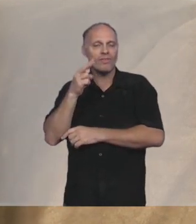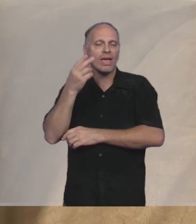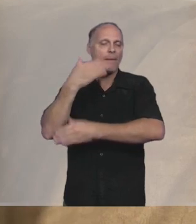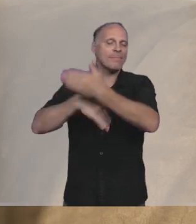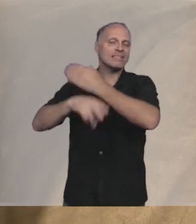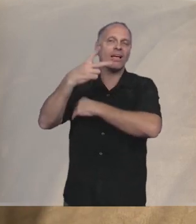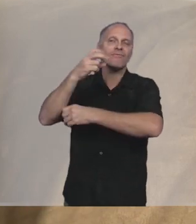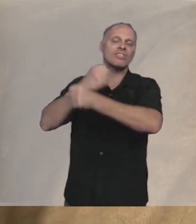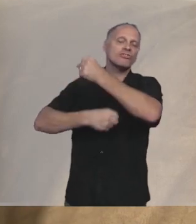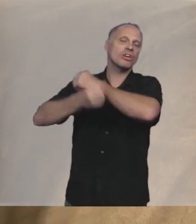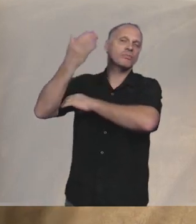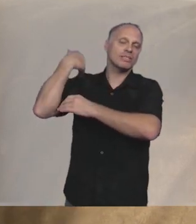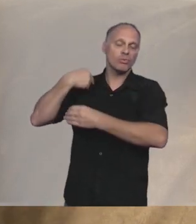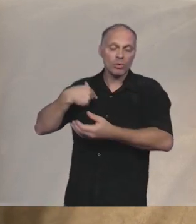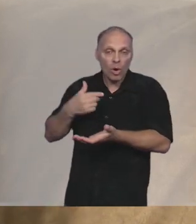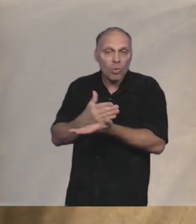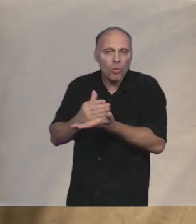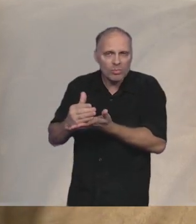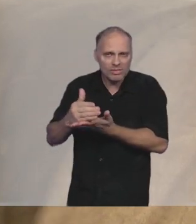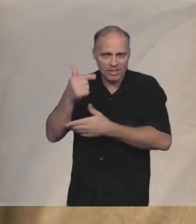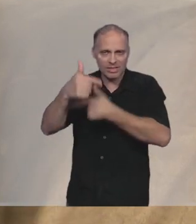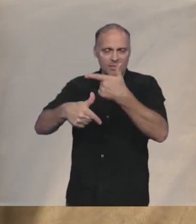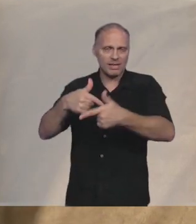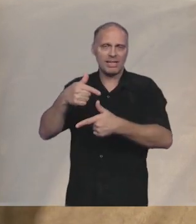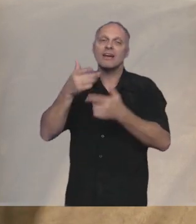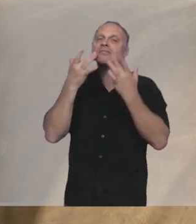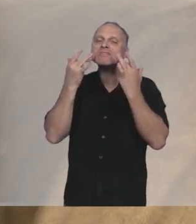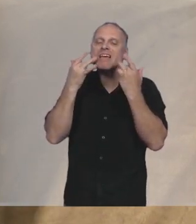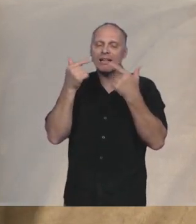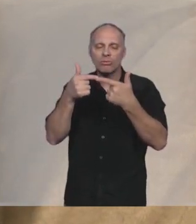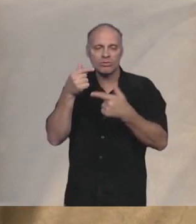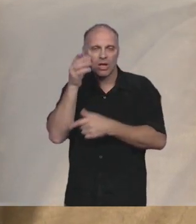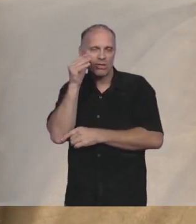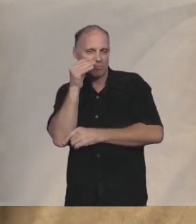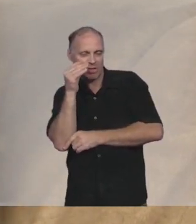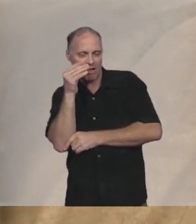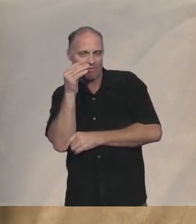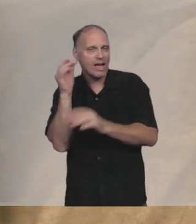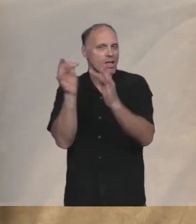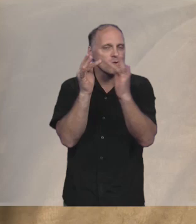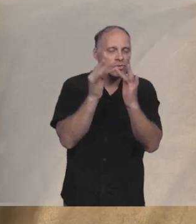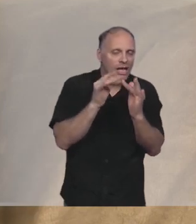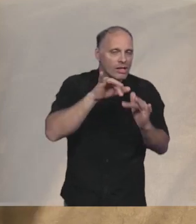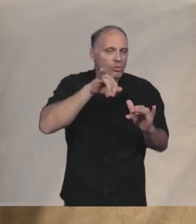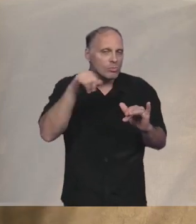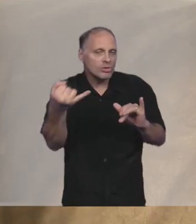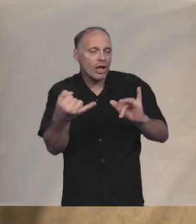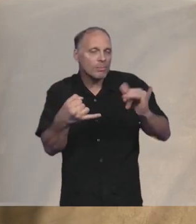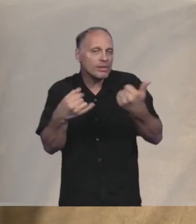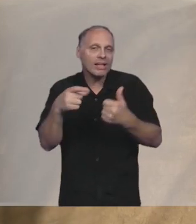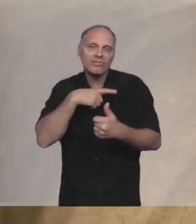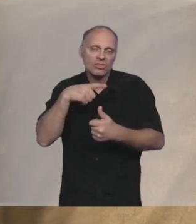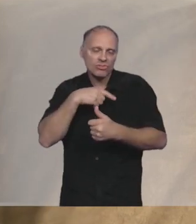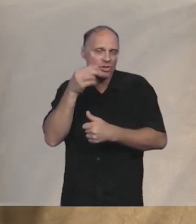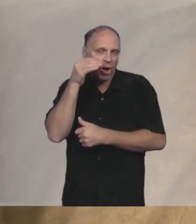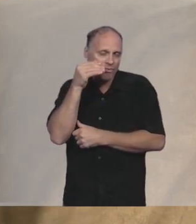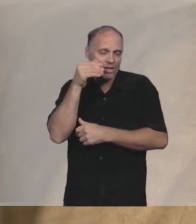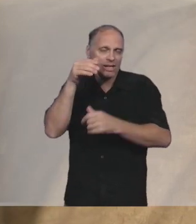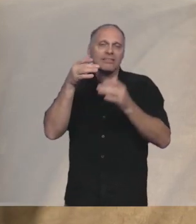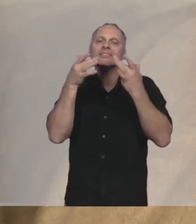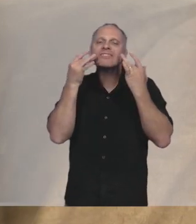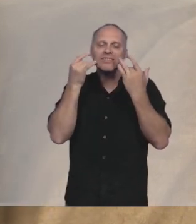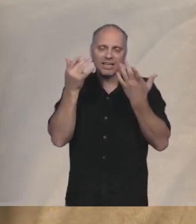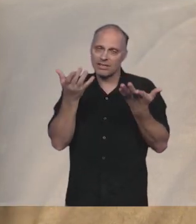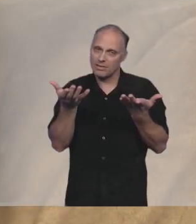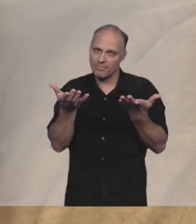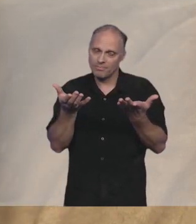e a observar as oportunidades e observar esse meio. Infelizmente, a gente tem uma situação grave,